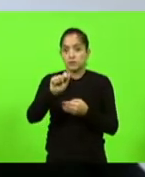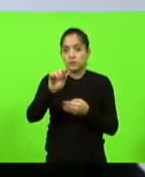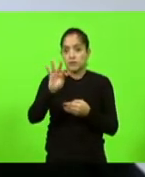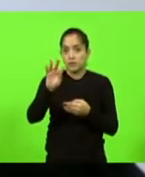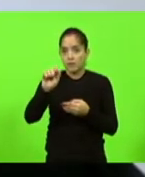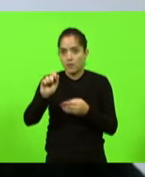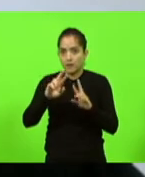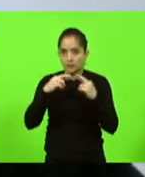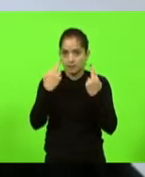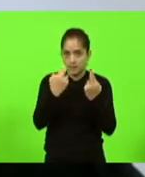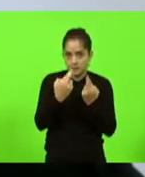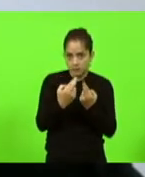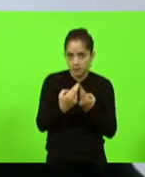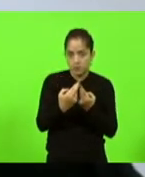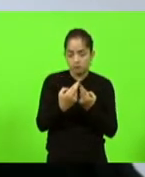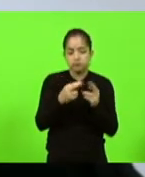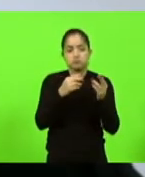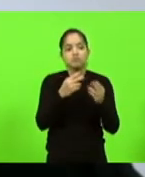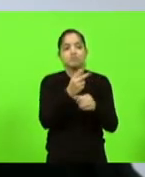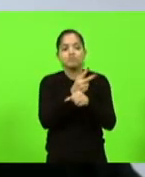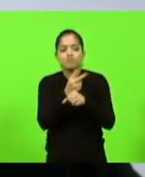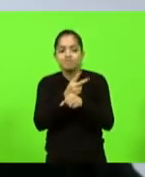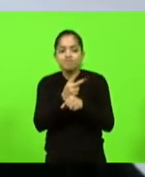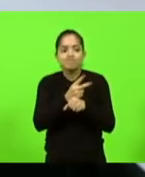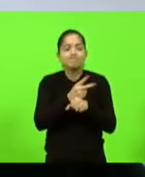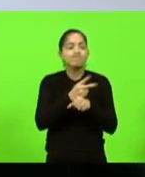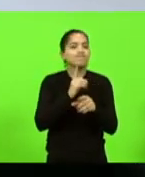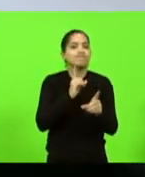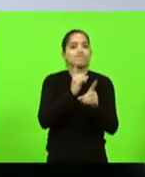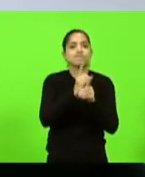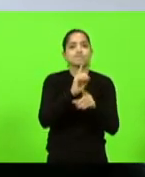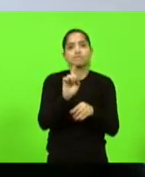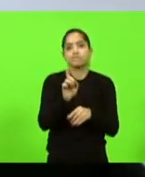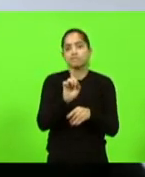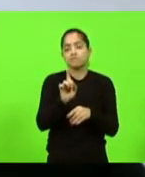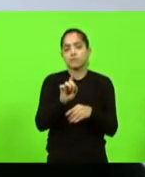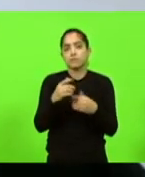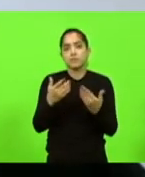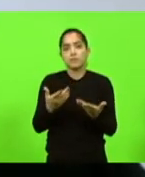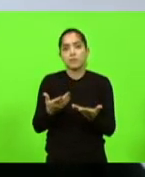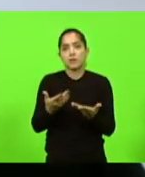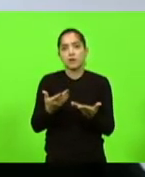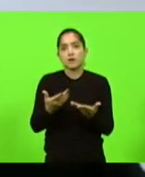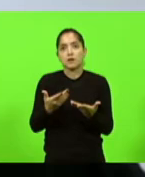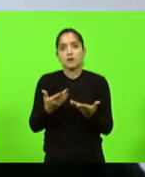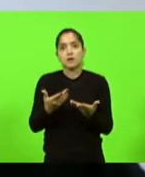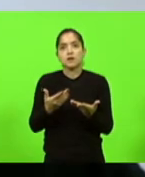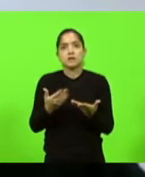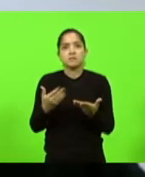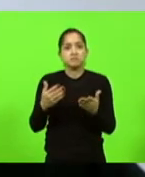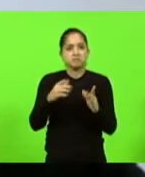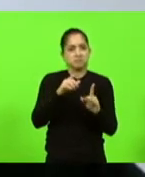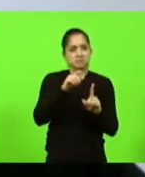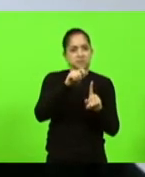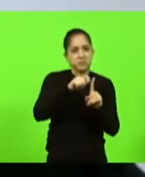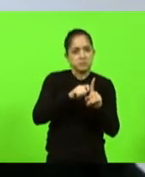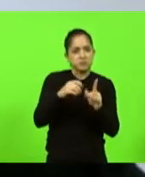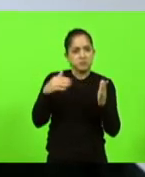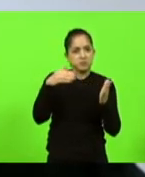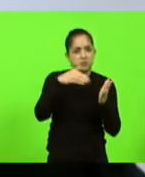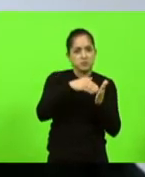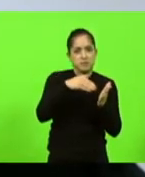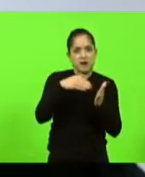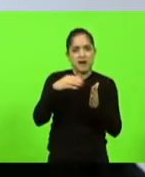reunião do CONFAS, e eu procurei, tentei achar, não achei. Porque de março a setembro, eles estão no mundo da